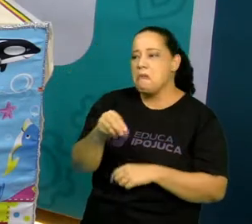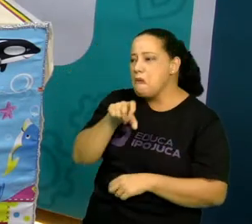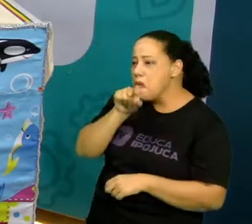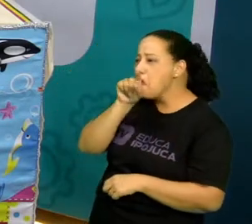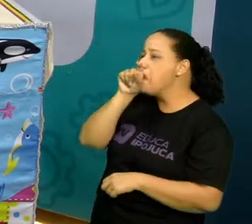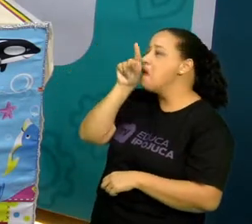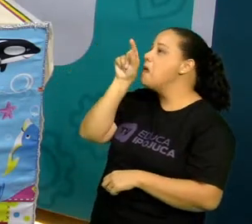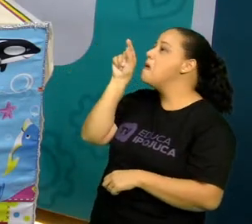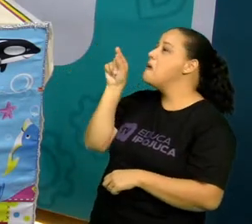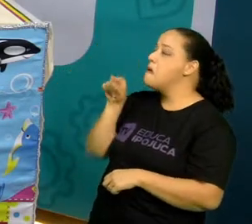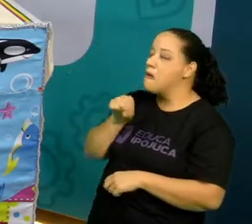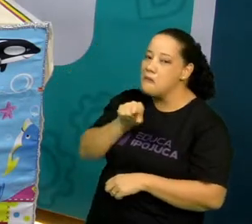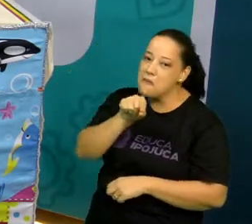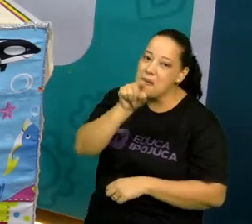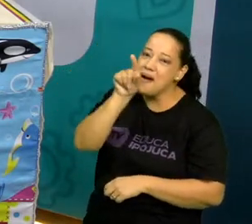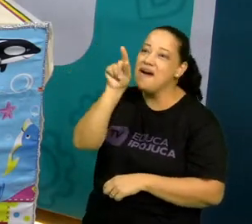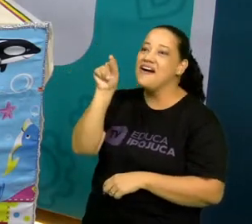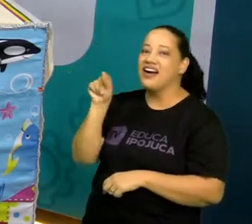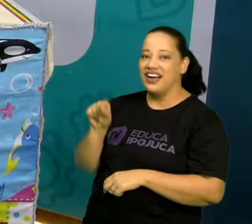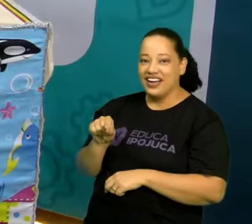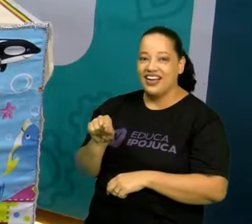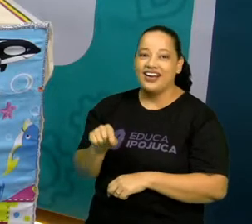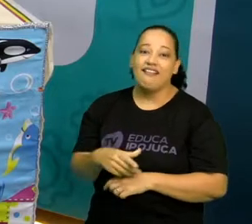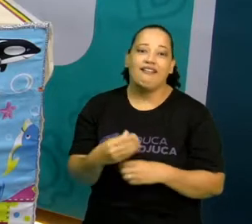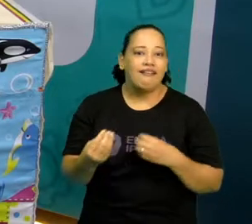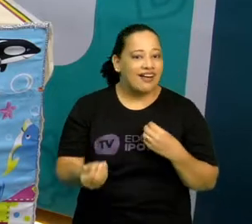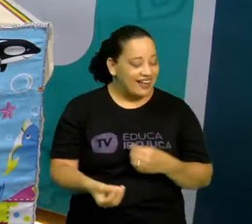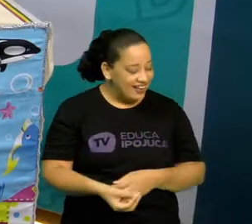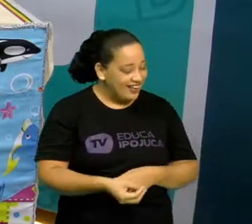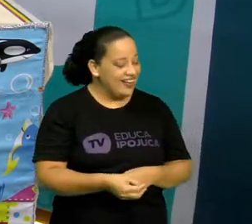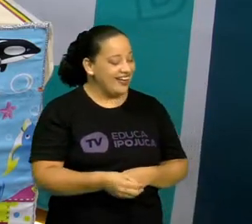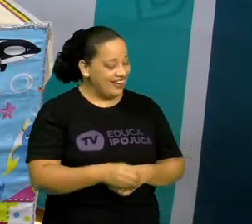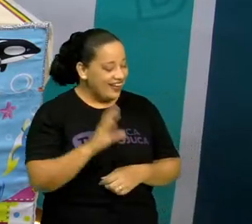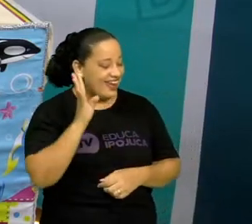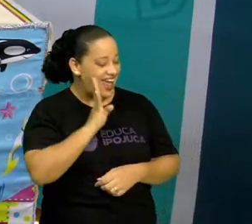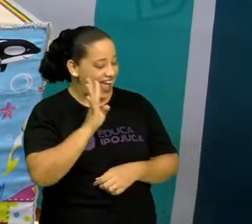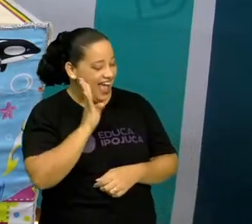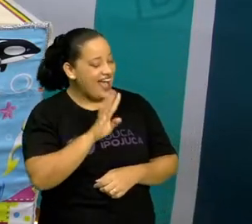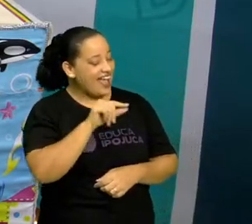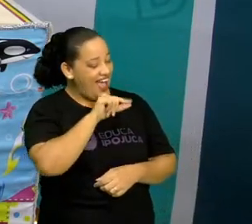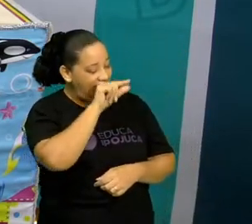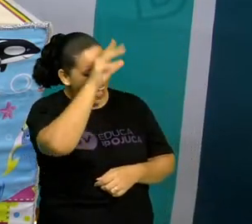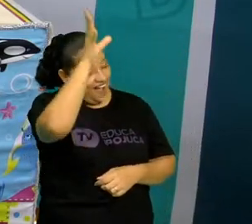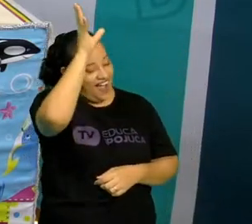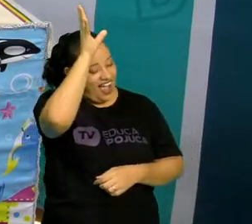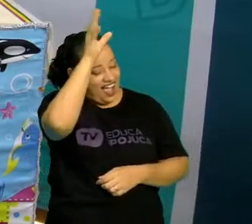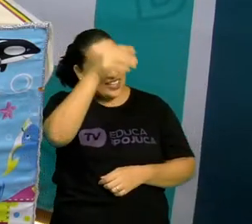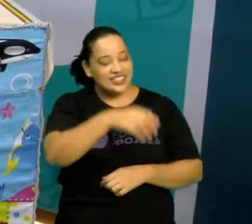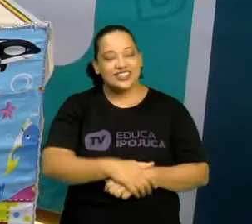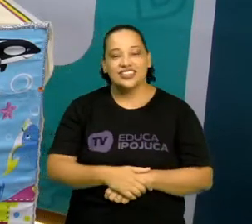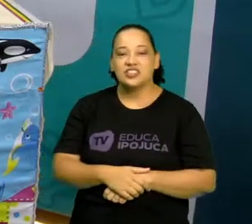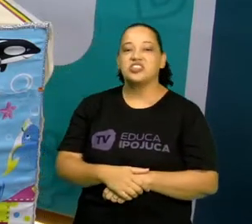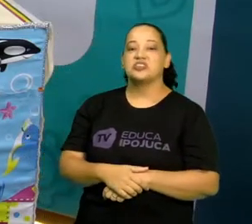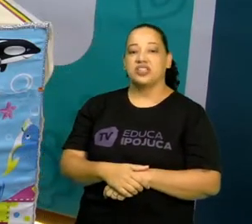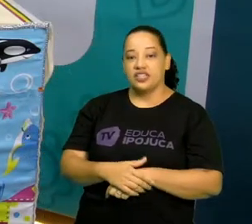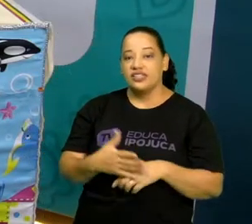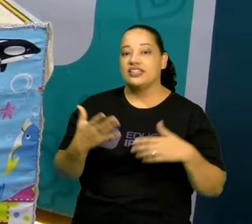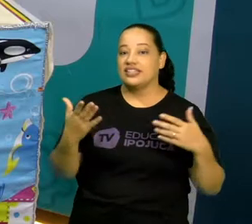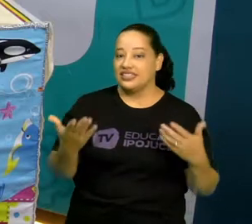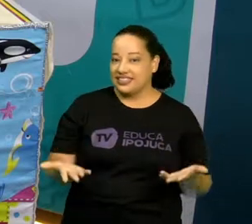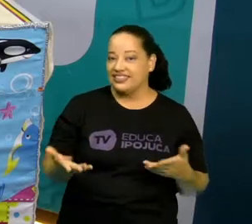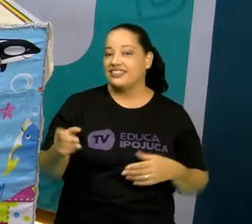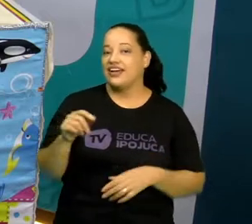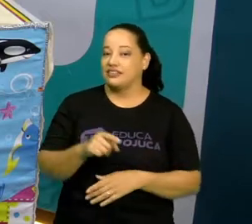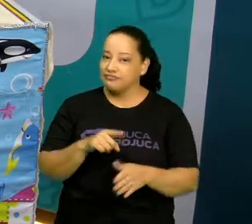Eita, que esse galo tá muito legal, Leiturinha. Foi justamente, criança, o que a dona